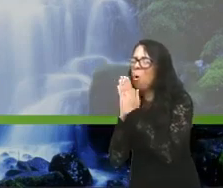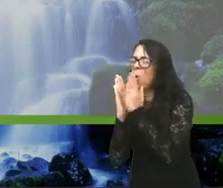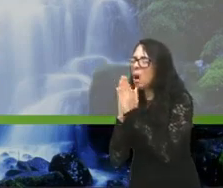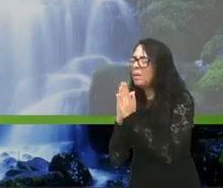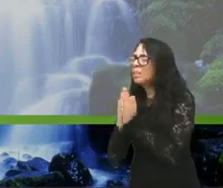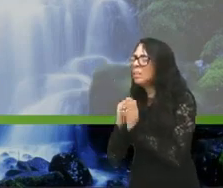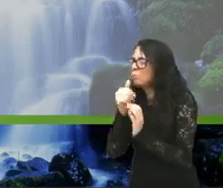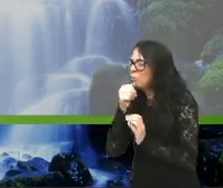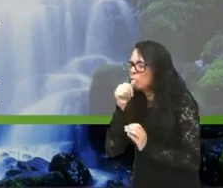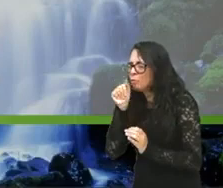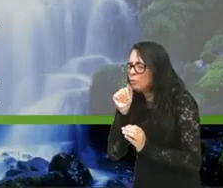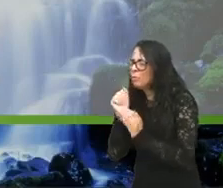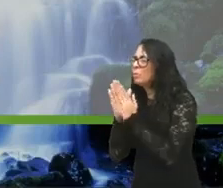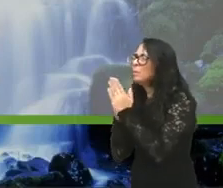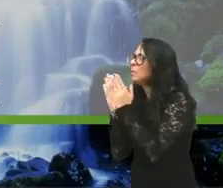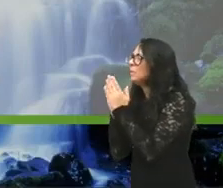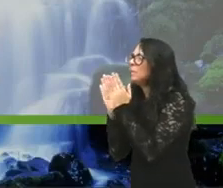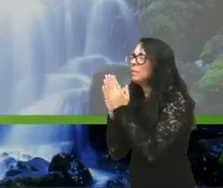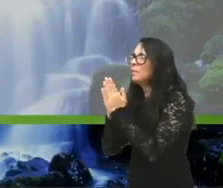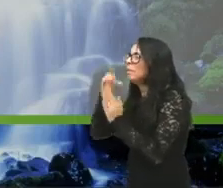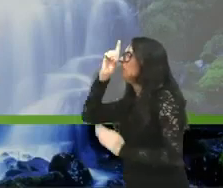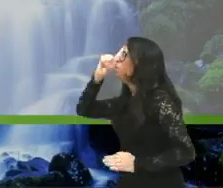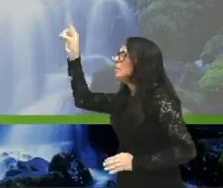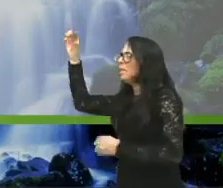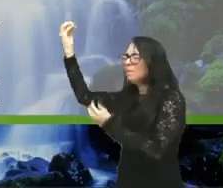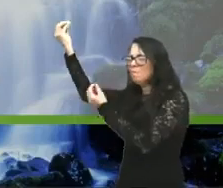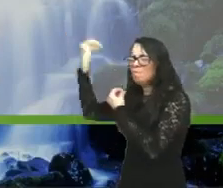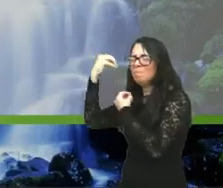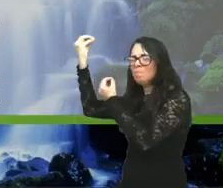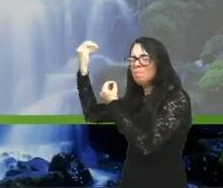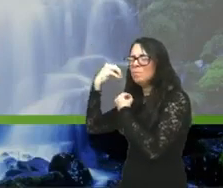interior, quantos virão?